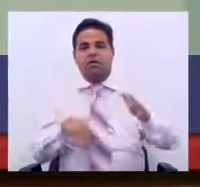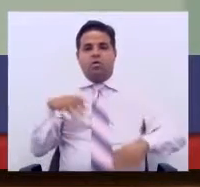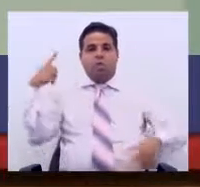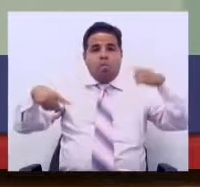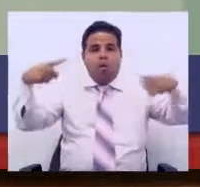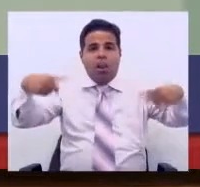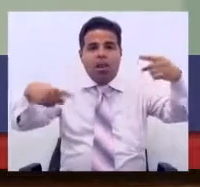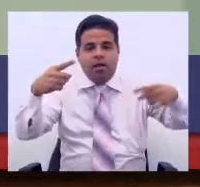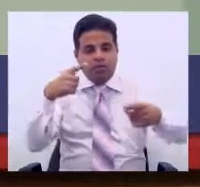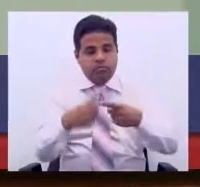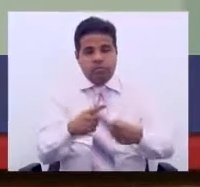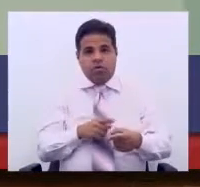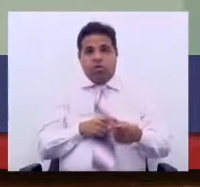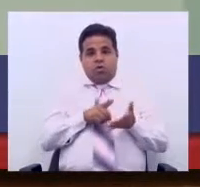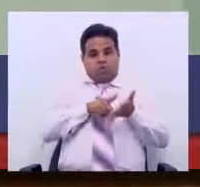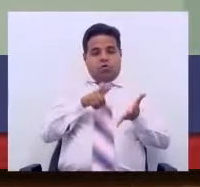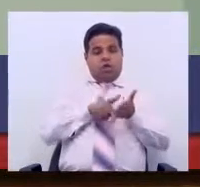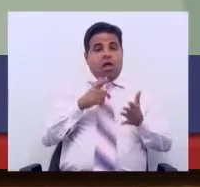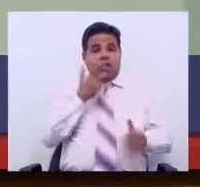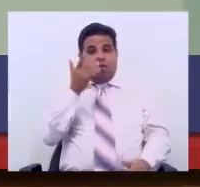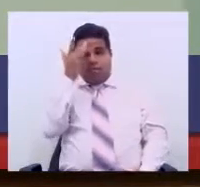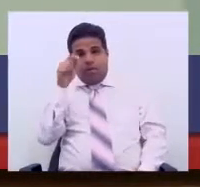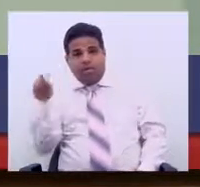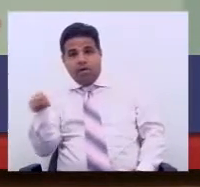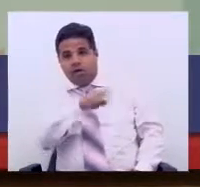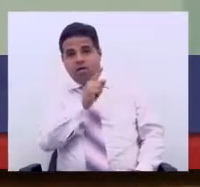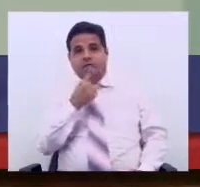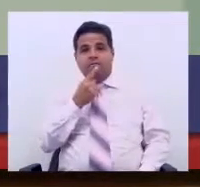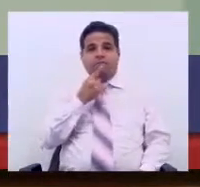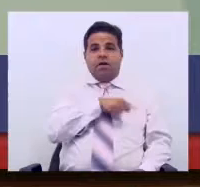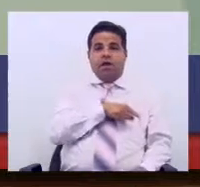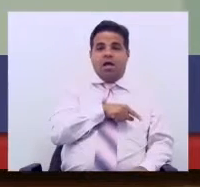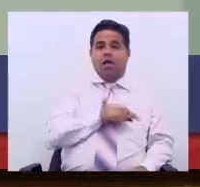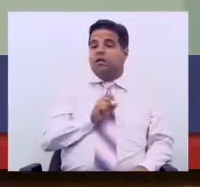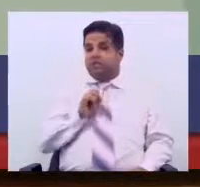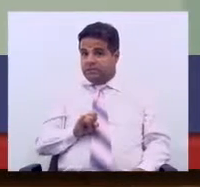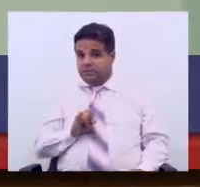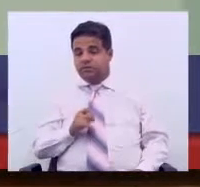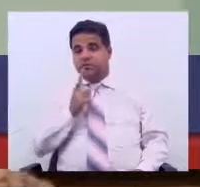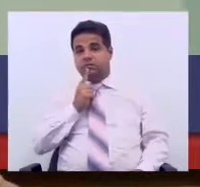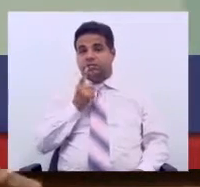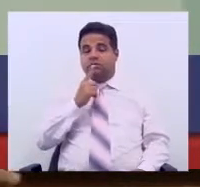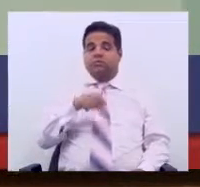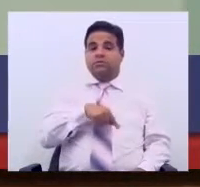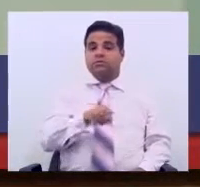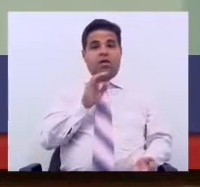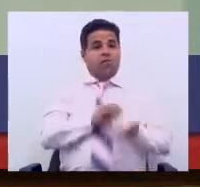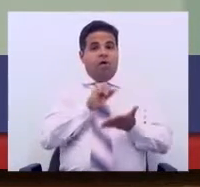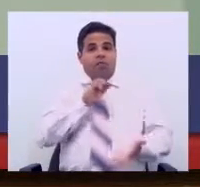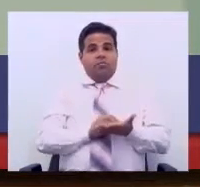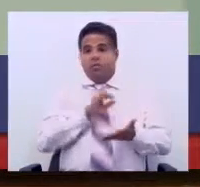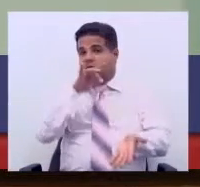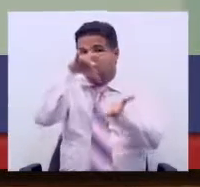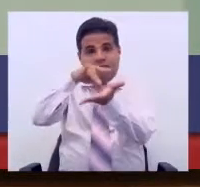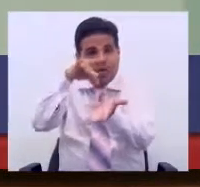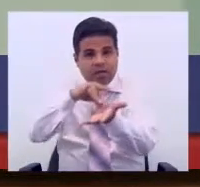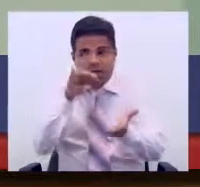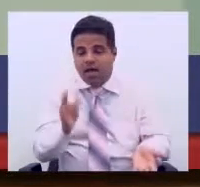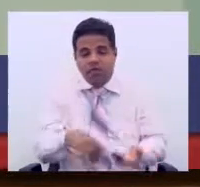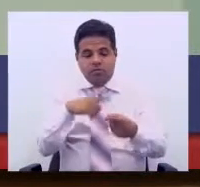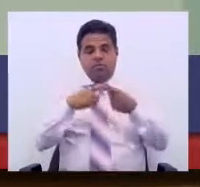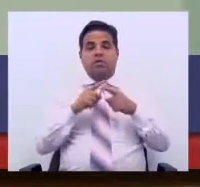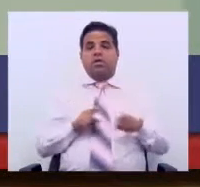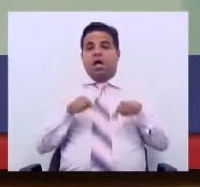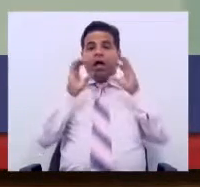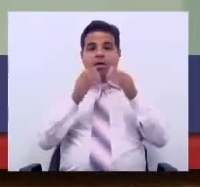político, porque os jornais vão falar amanhã. Se os jornais falarem, vão estar faltando com a verdade, porque a Câmara